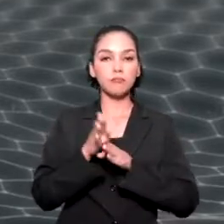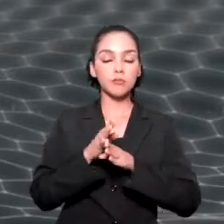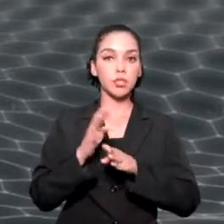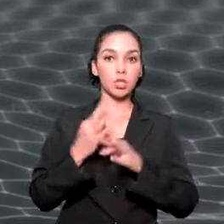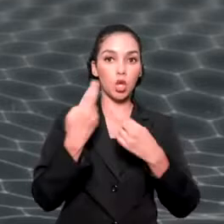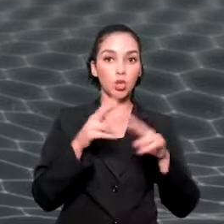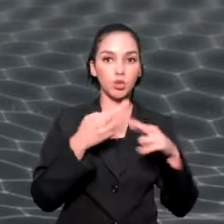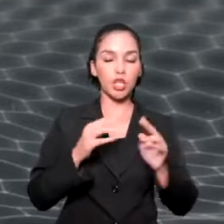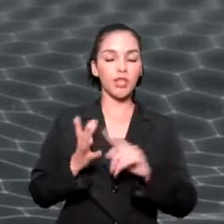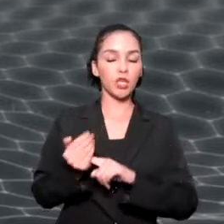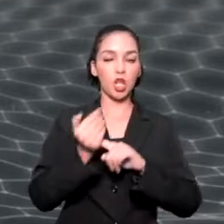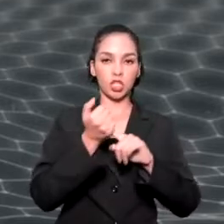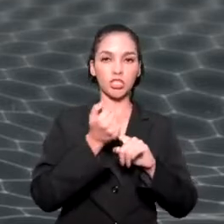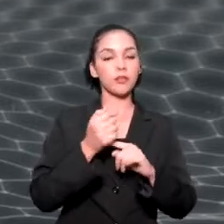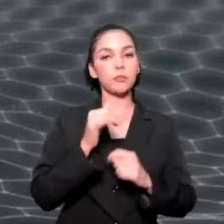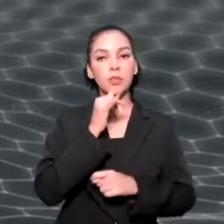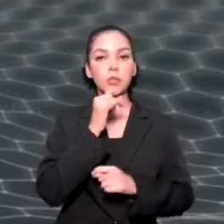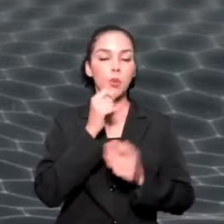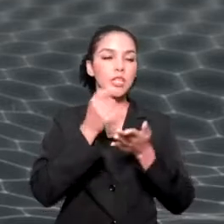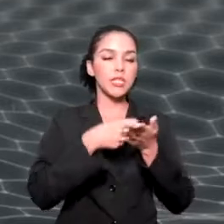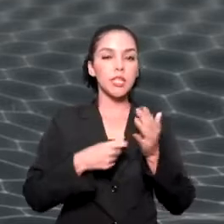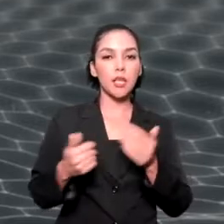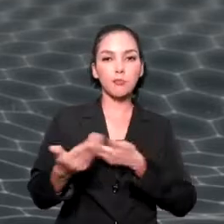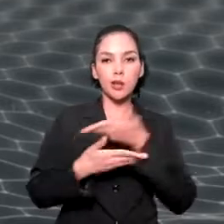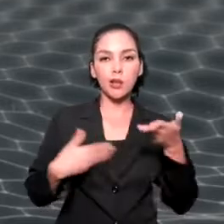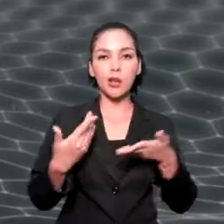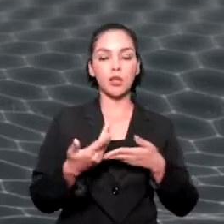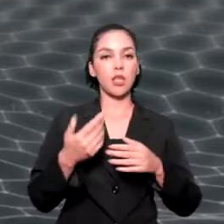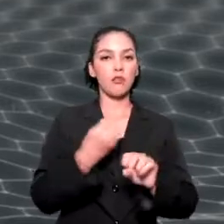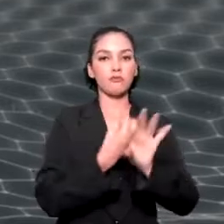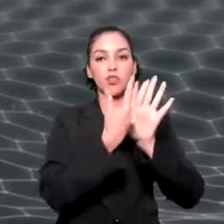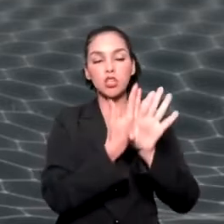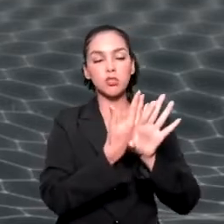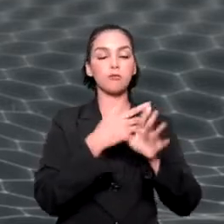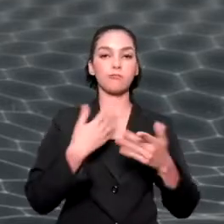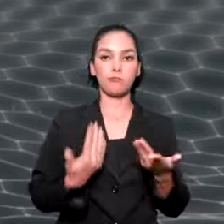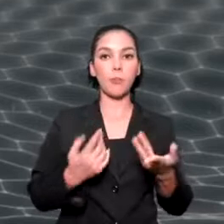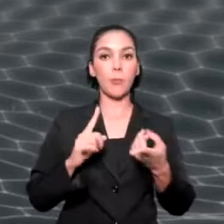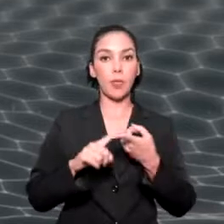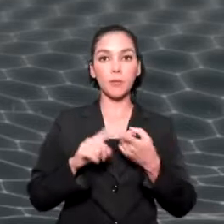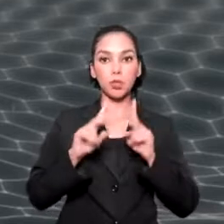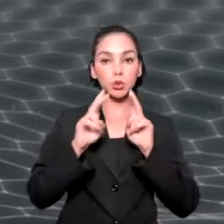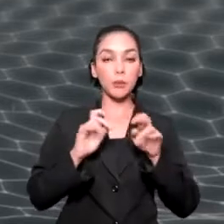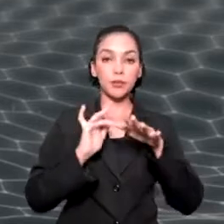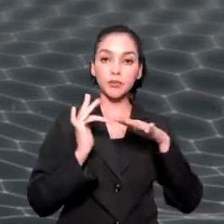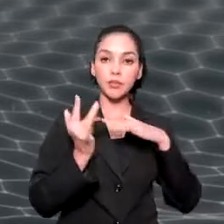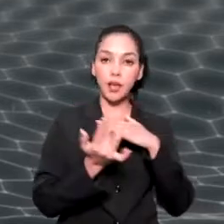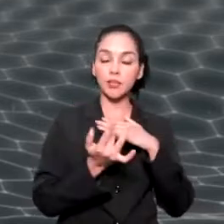escolhalivre.org.br, um guia de soluções tecnológicas em código aberto, como escrita